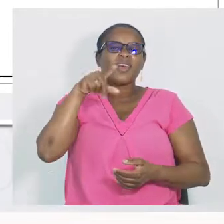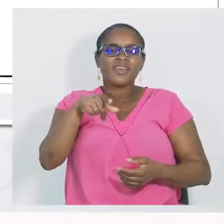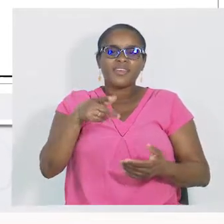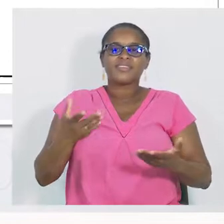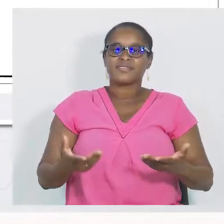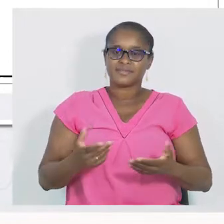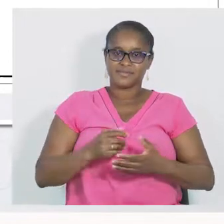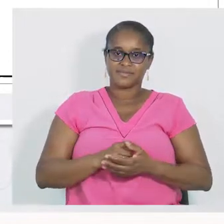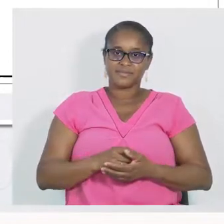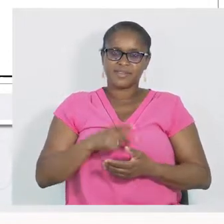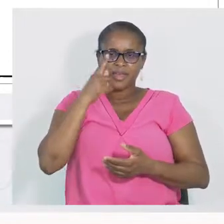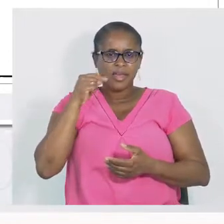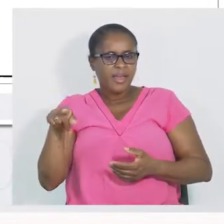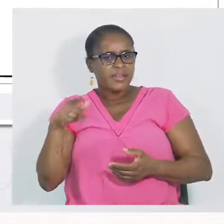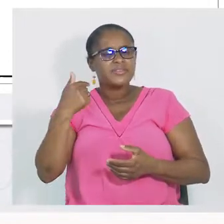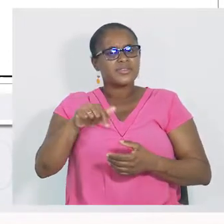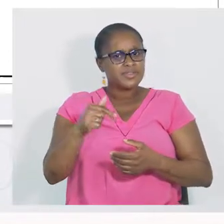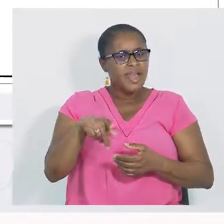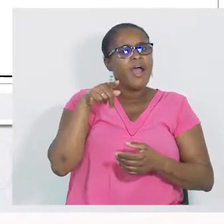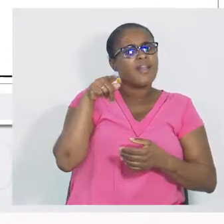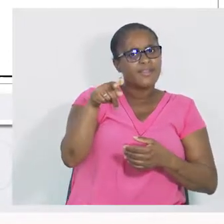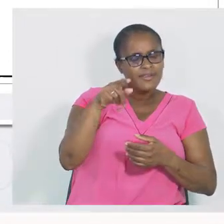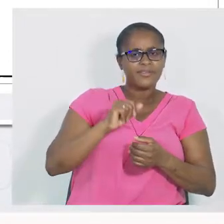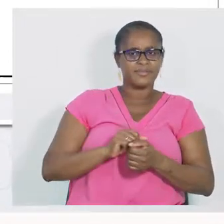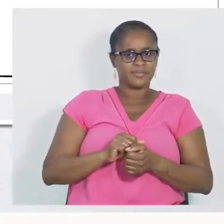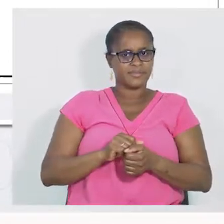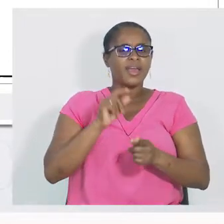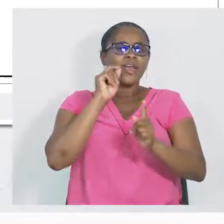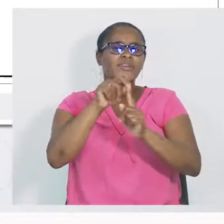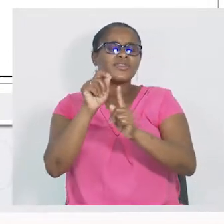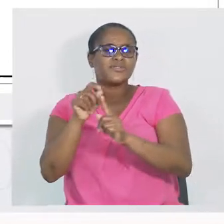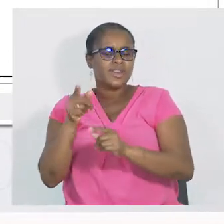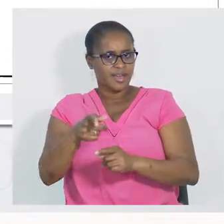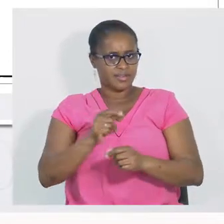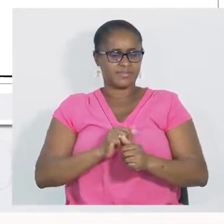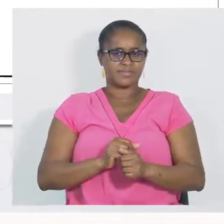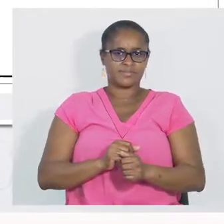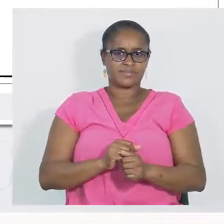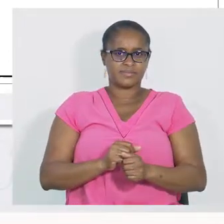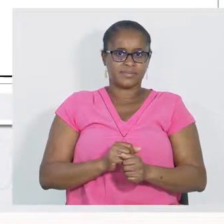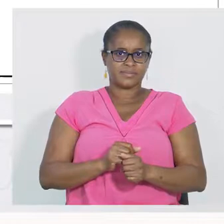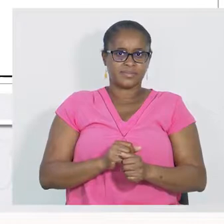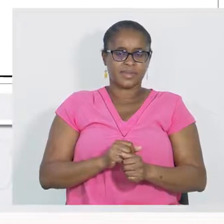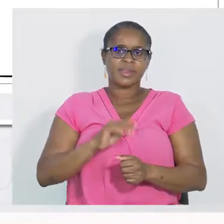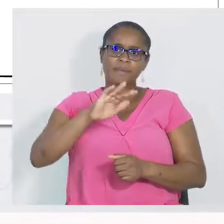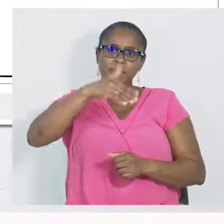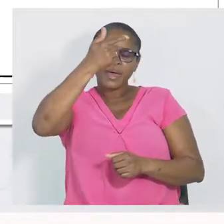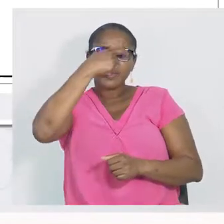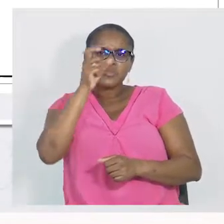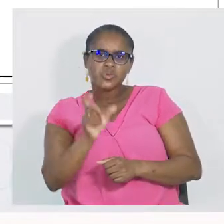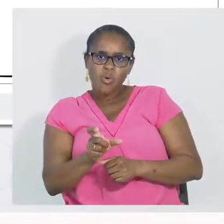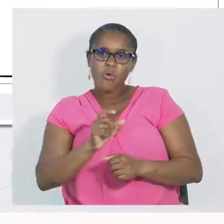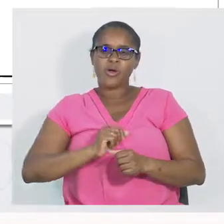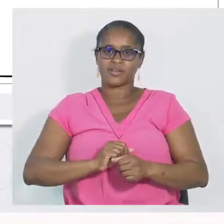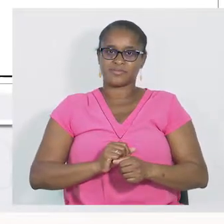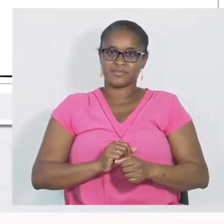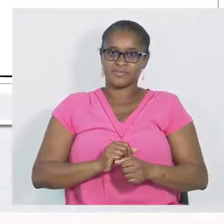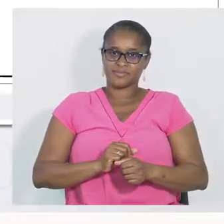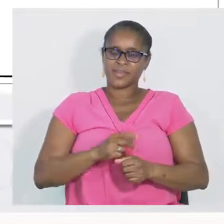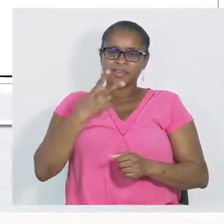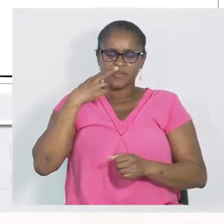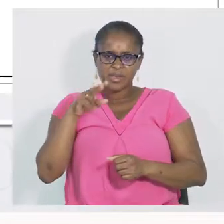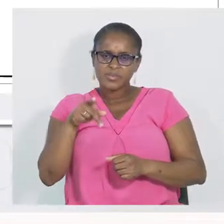que acontece. Se tem um narrador, a pessoa que está a nos contar, está a nos relatar aquilo que acontece,